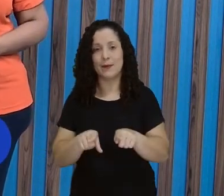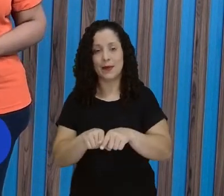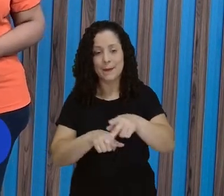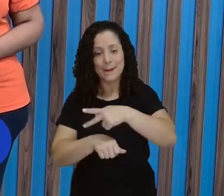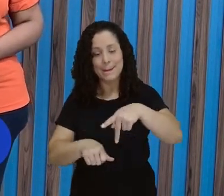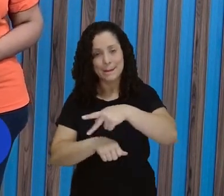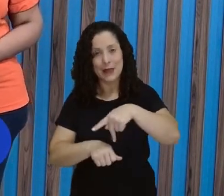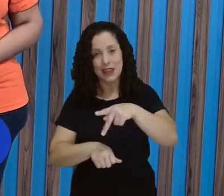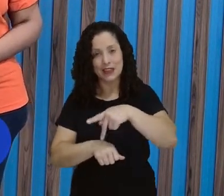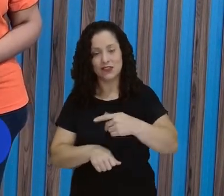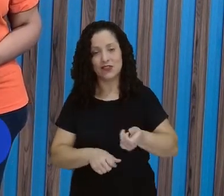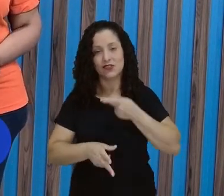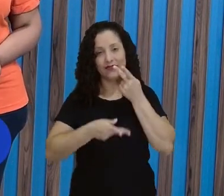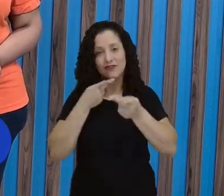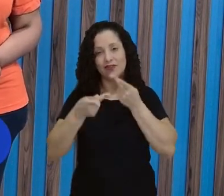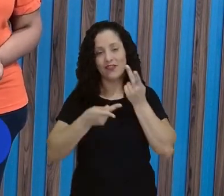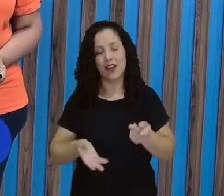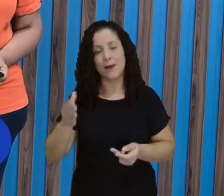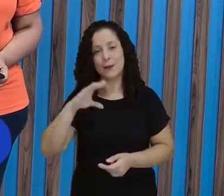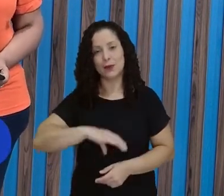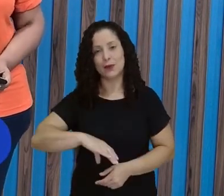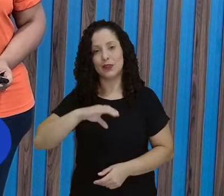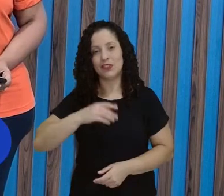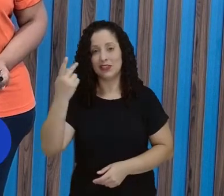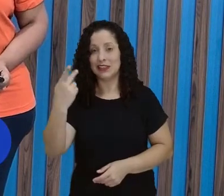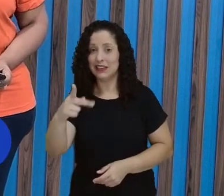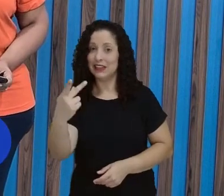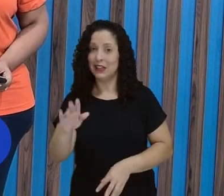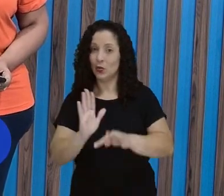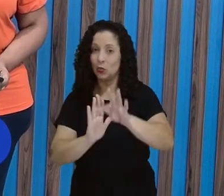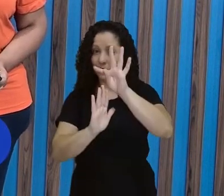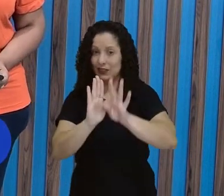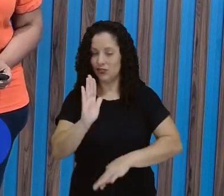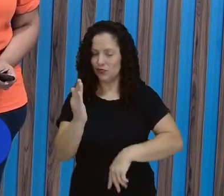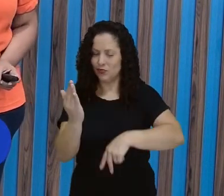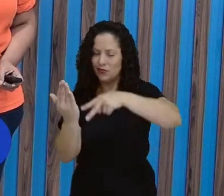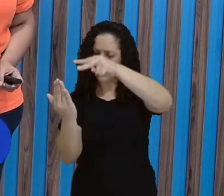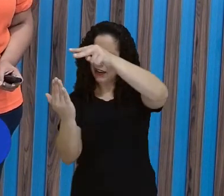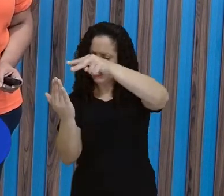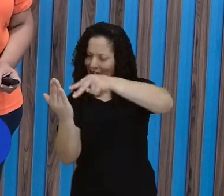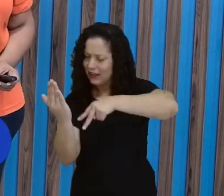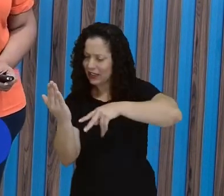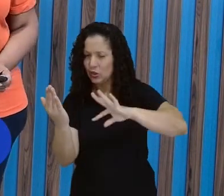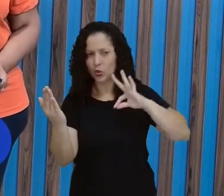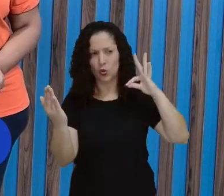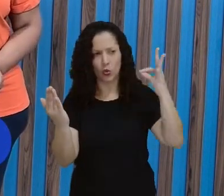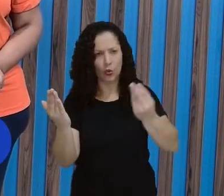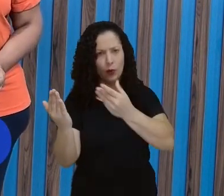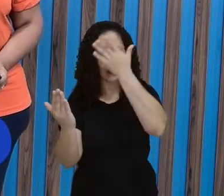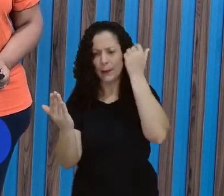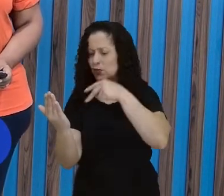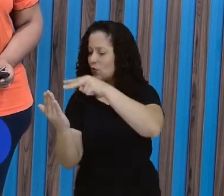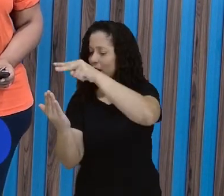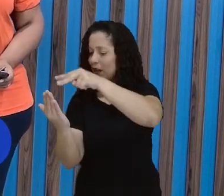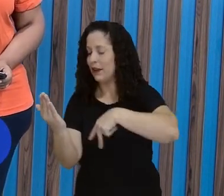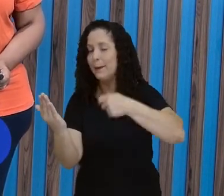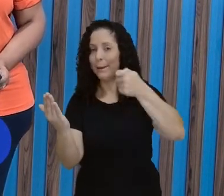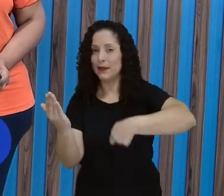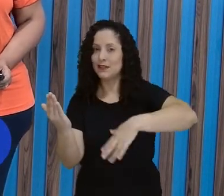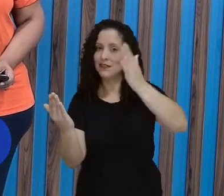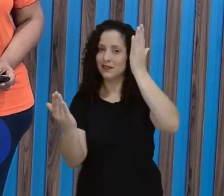que interessante. Então, teu texto tem que ser entendido por todo mundo que está lendo. As